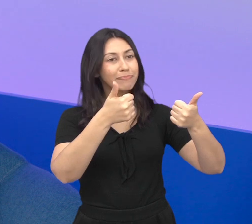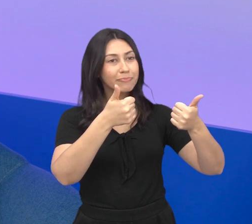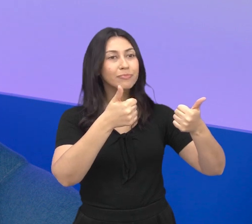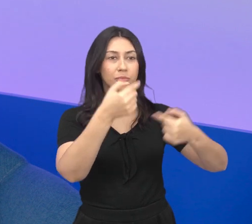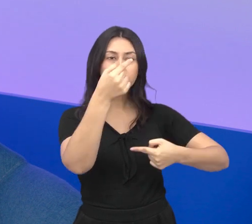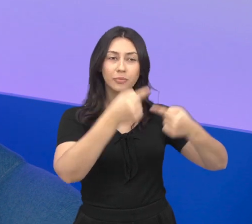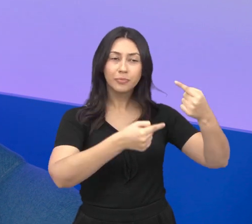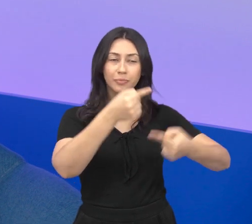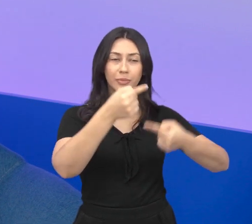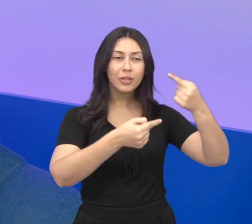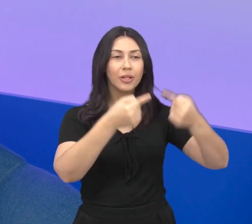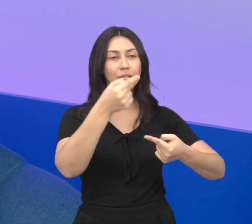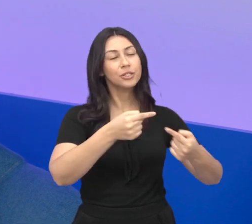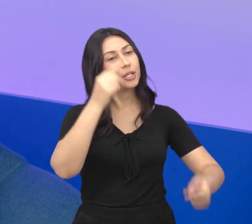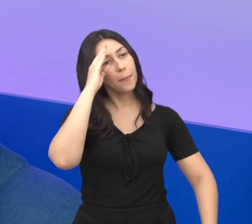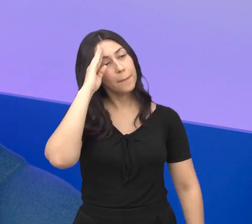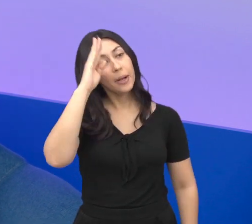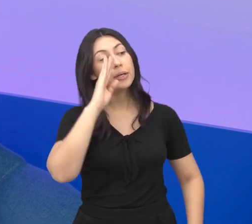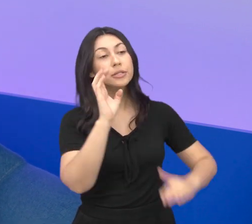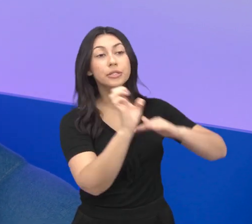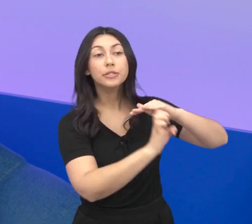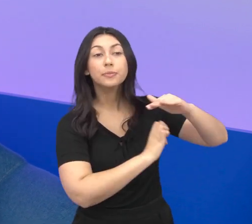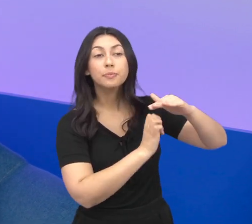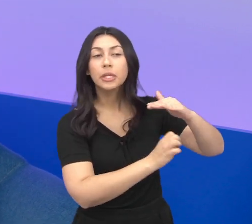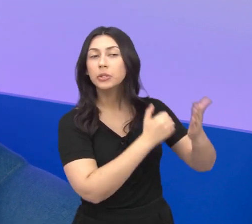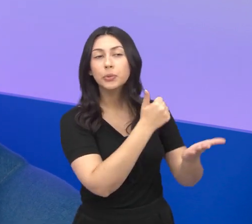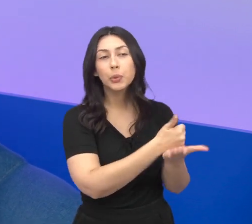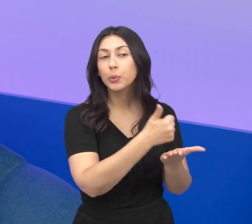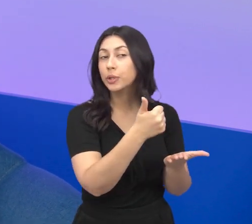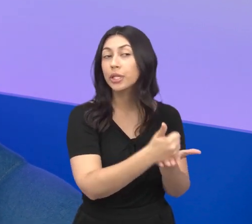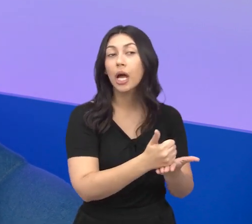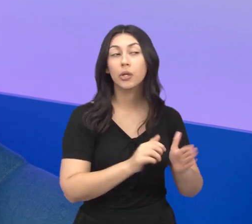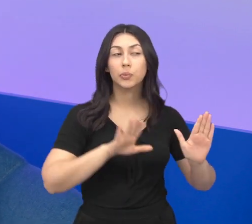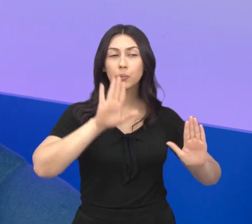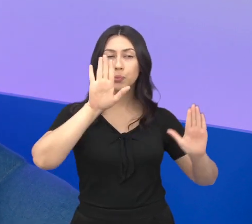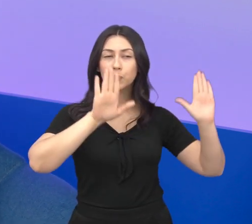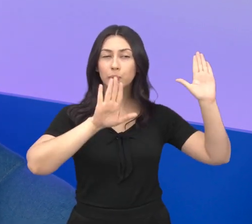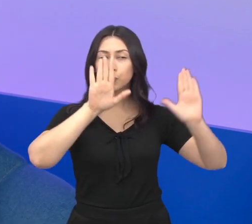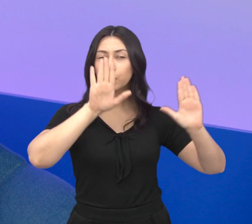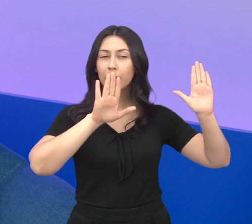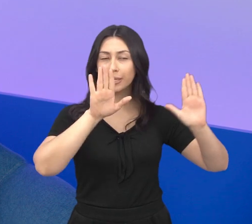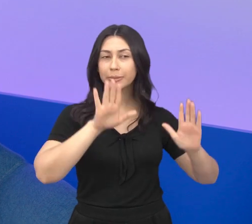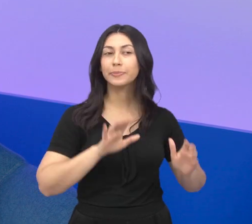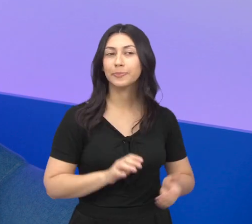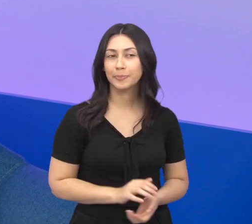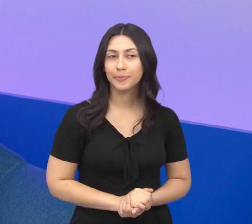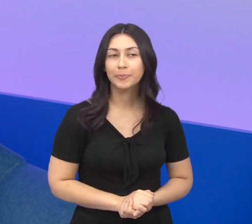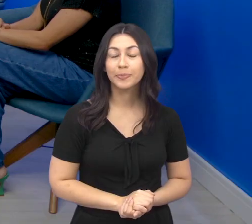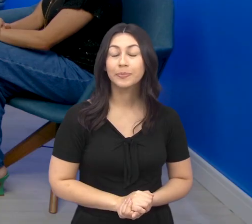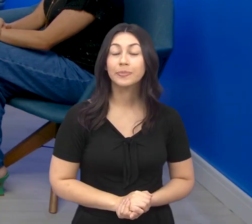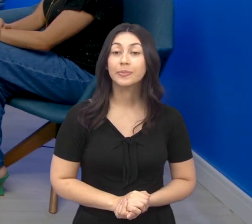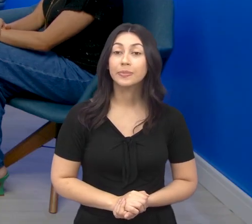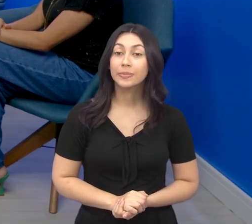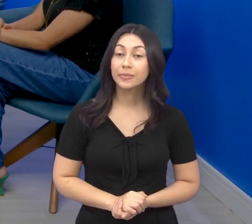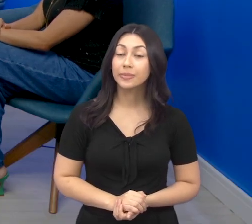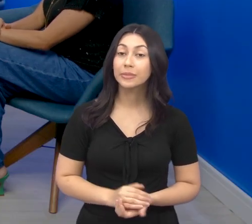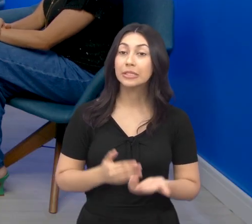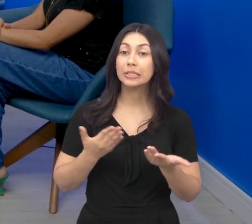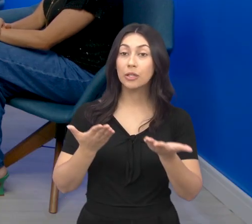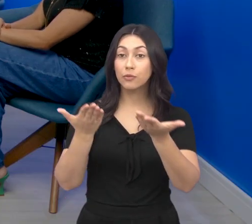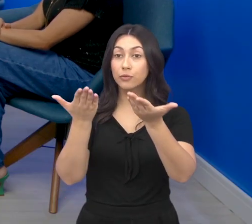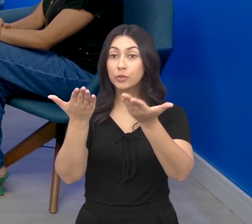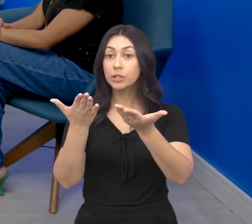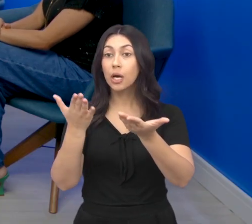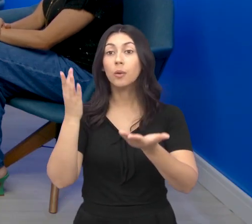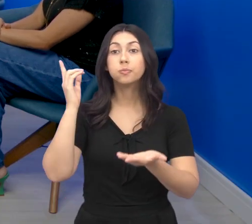ordenamento, principalmente em relação a empresas que contratam, que licitam com a administração pública. E, doutora, você